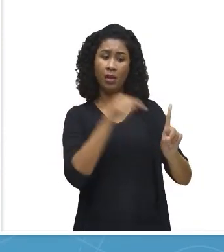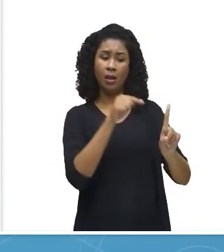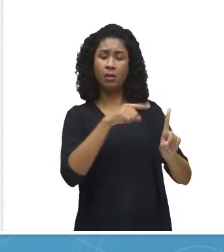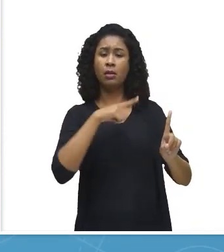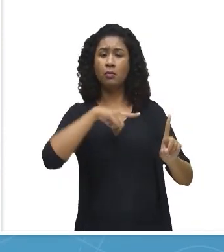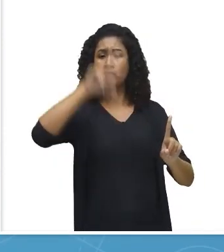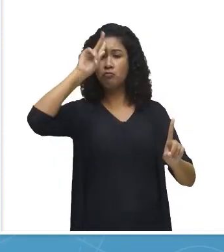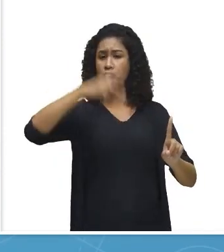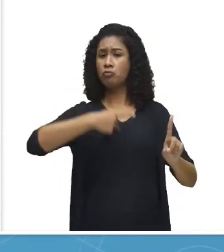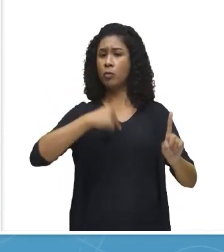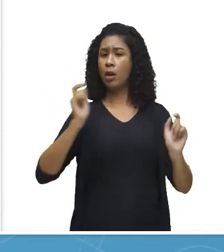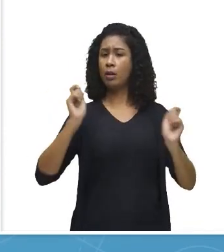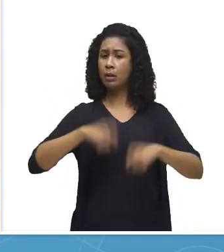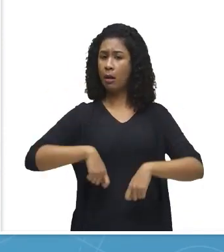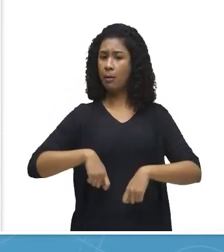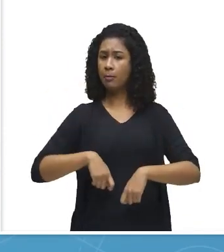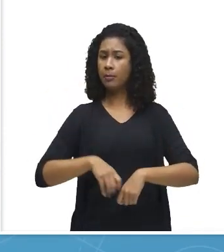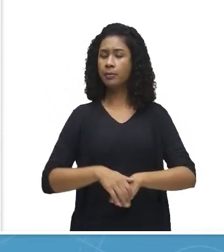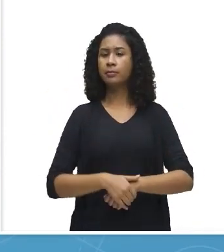autonomia.